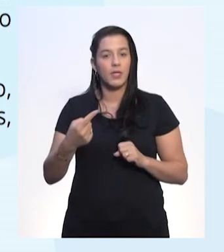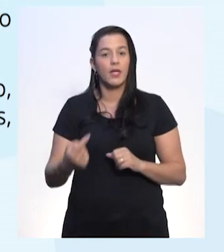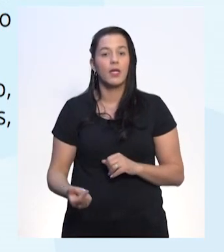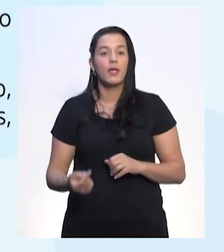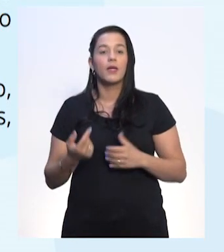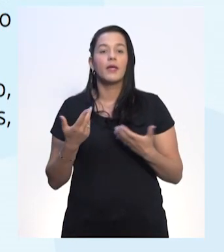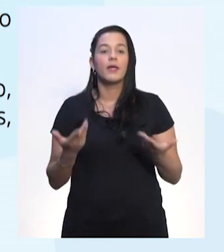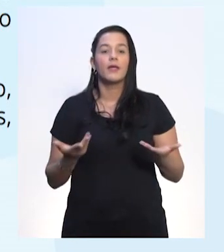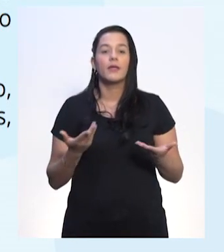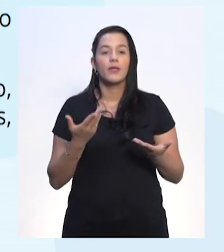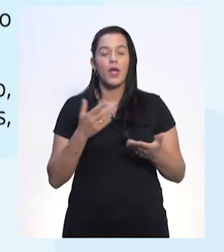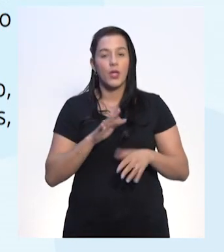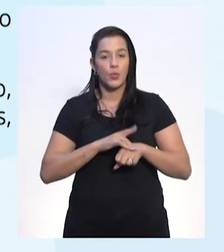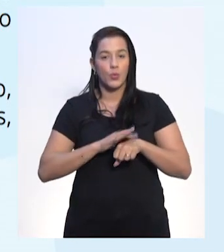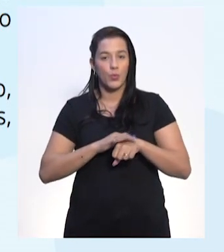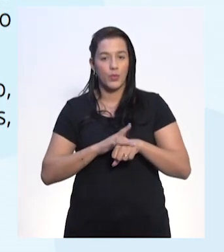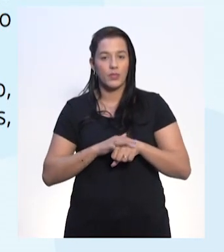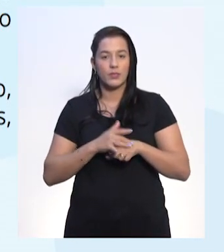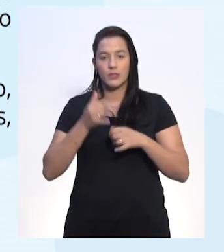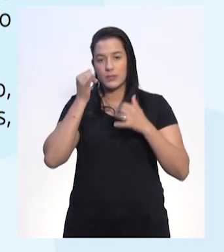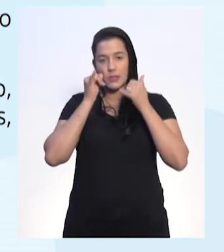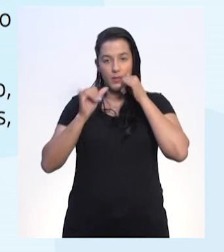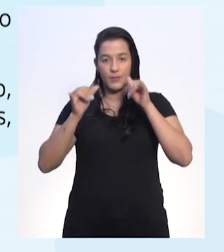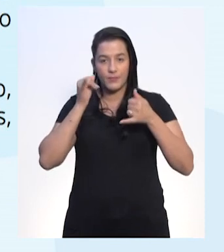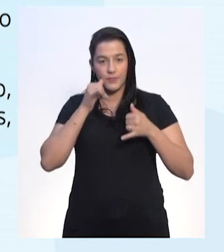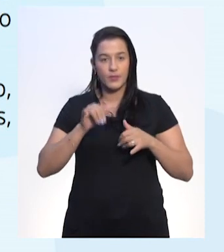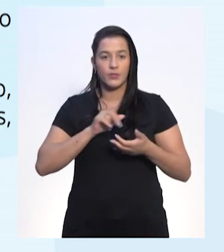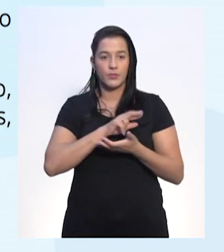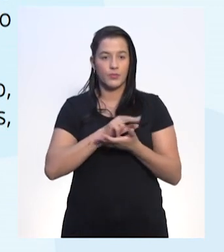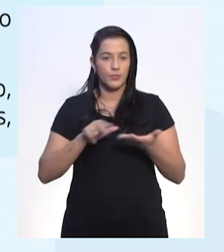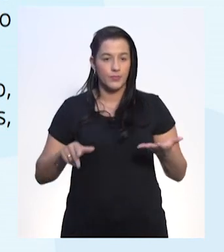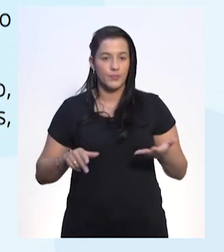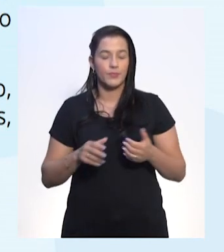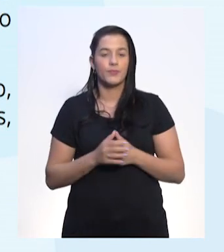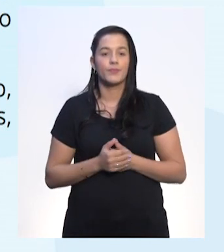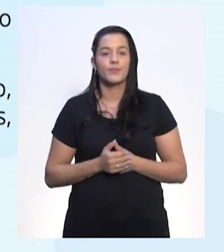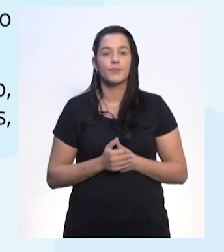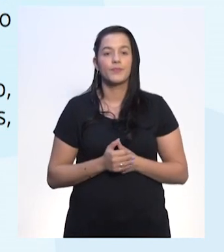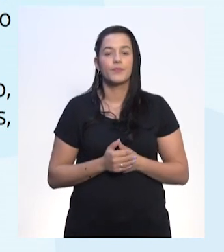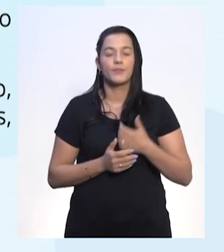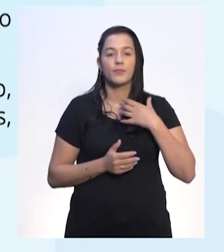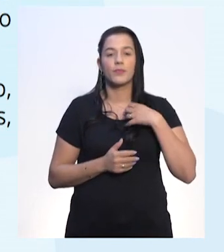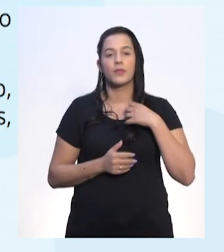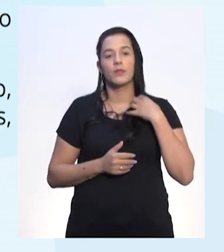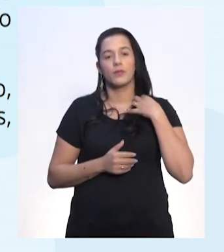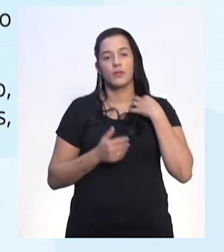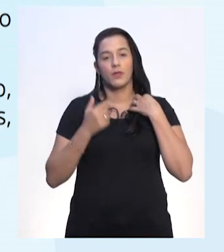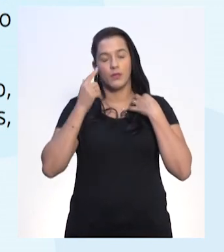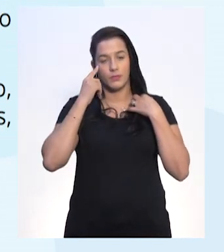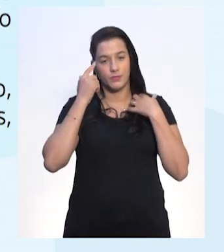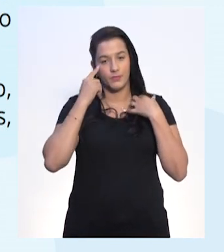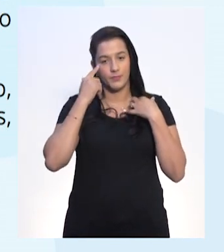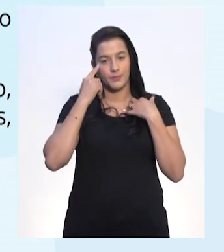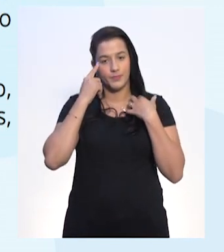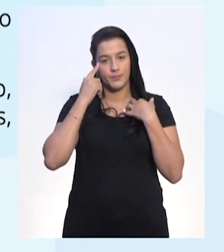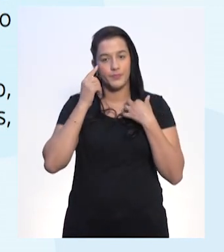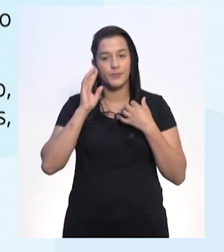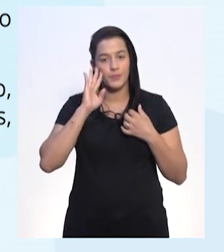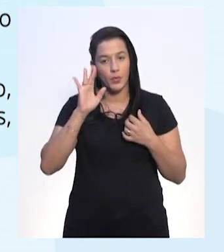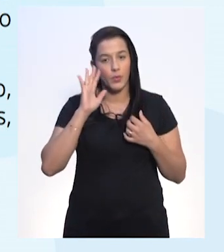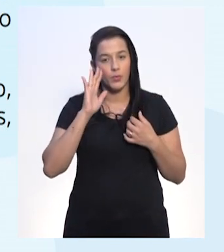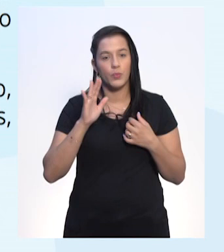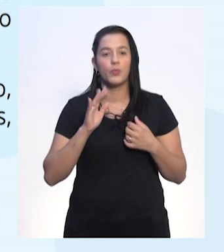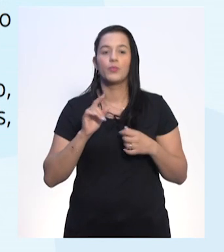e a reabilitação de doenças causadas por inúmeros fatores. Então, eu estou pensando na parte biológica. Se eu estou pensando na